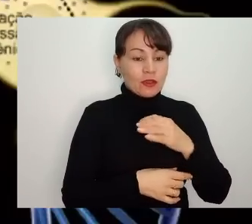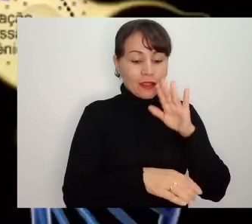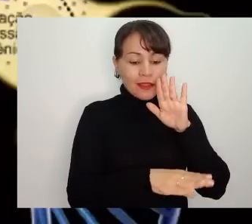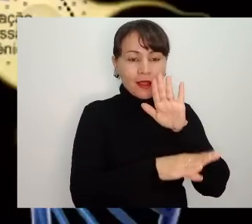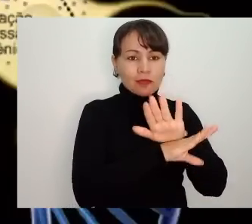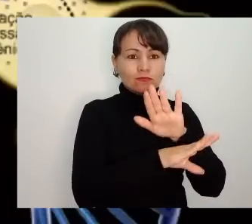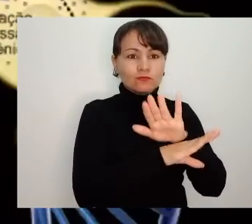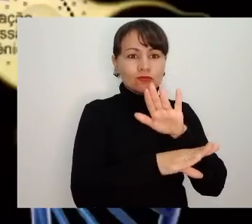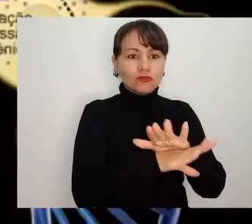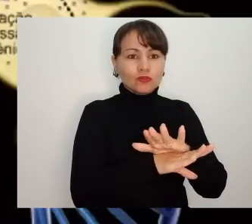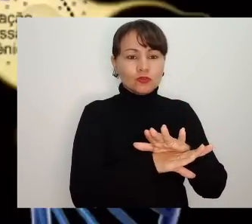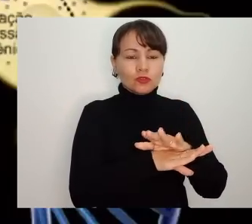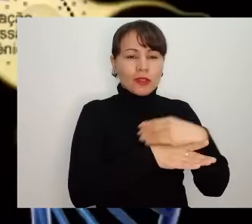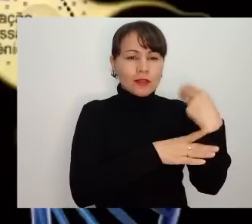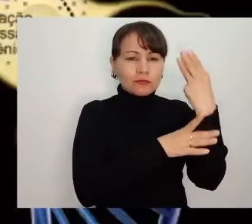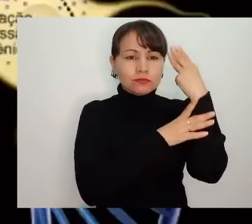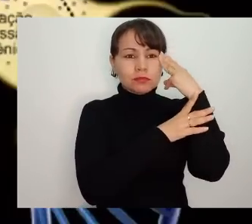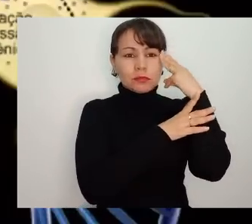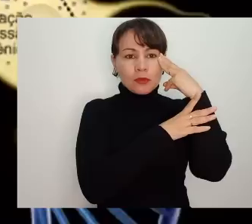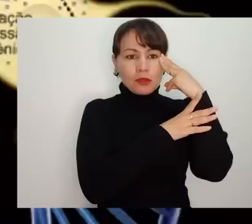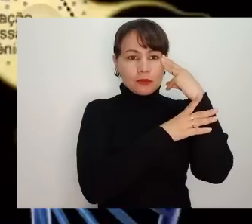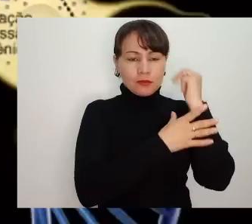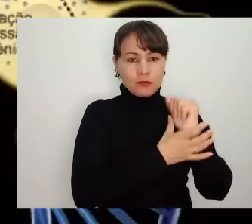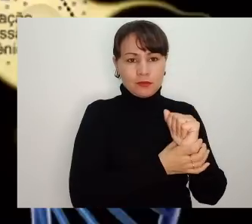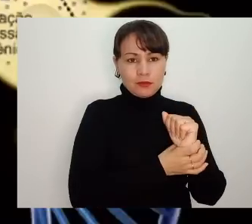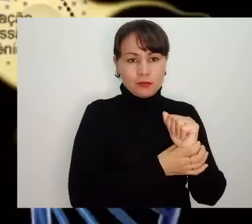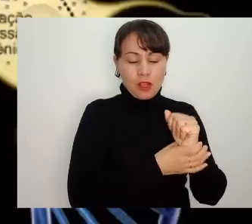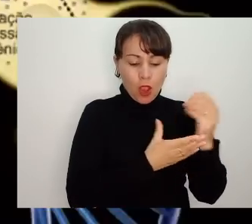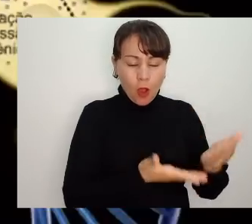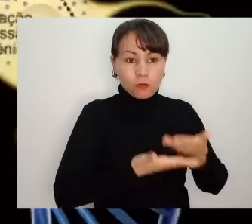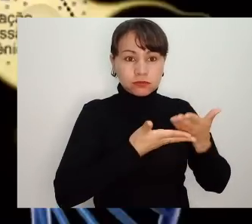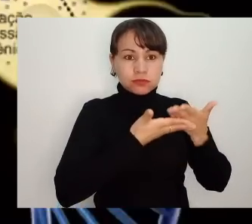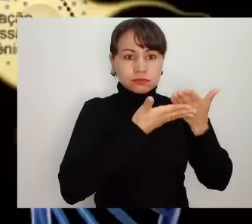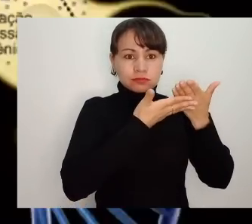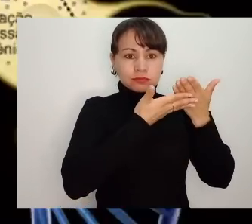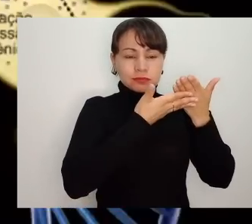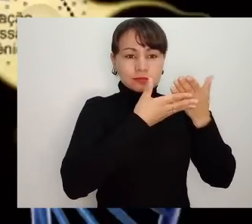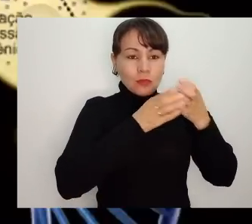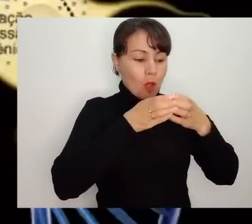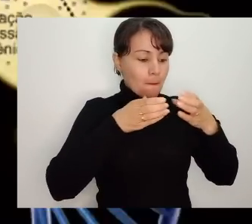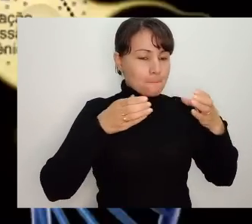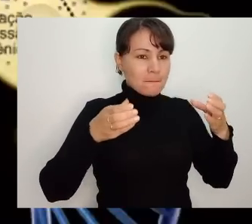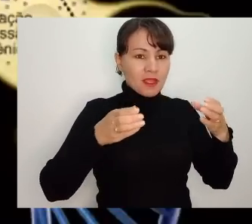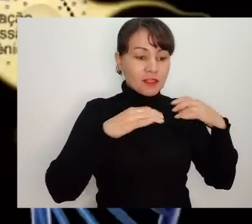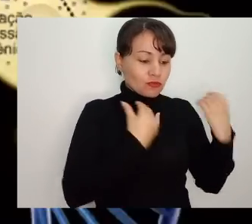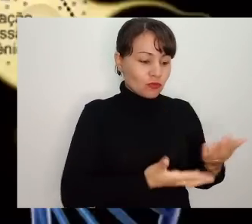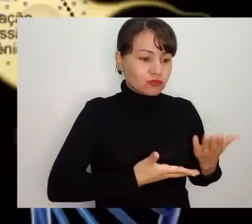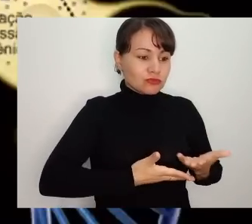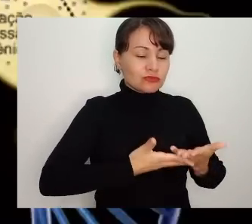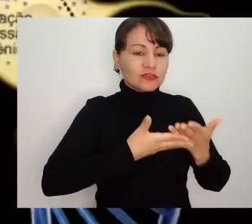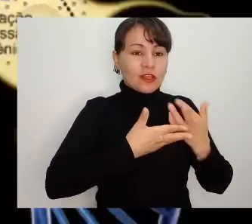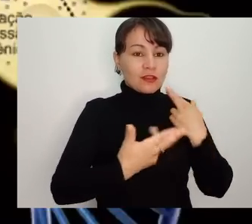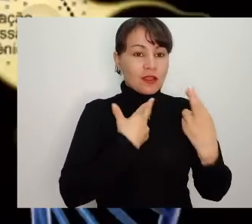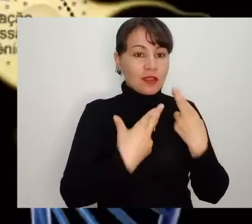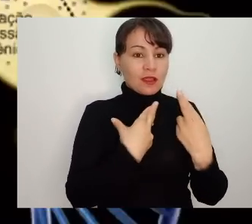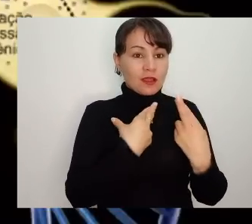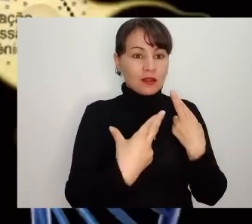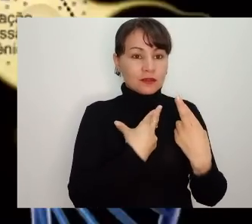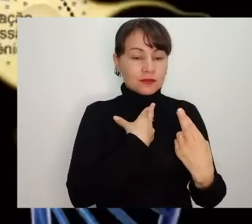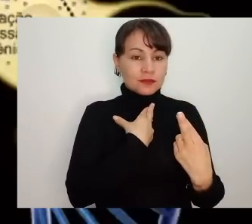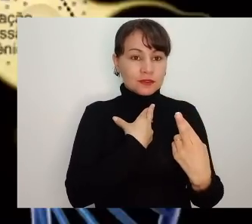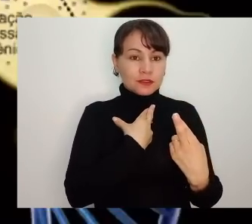ela fortaleça essa sinapse, aumente a sua atividade